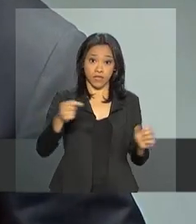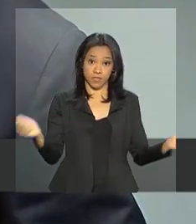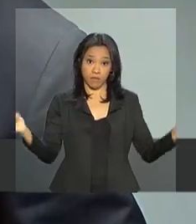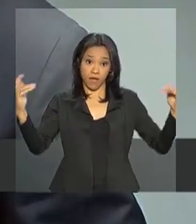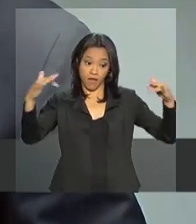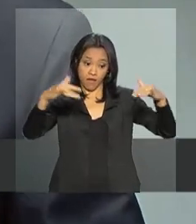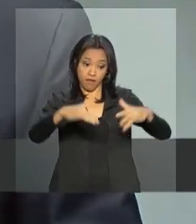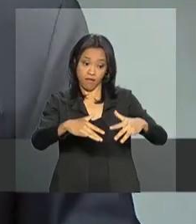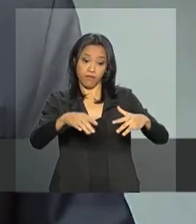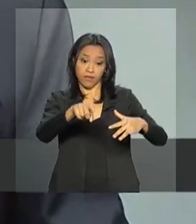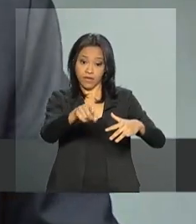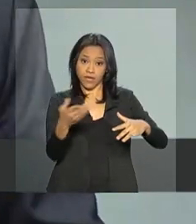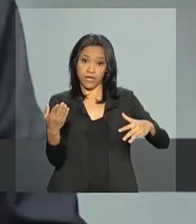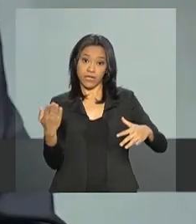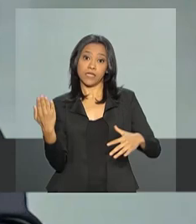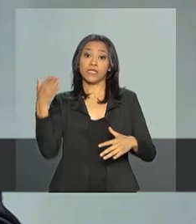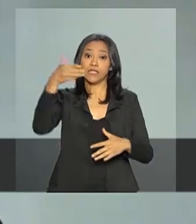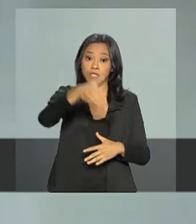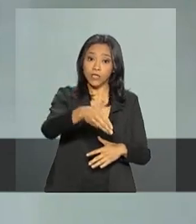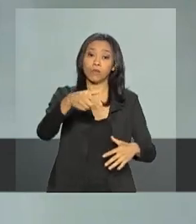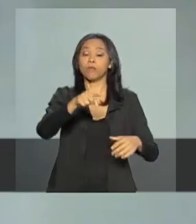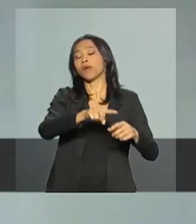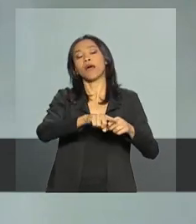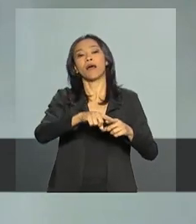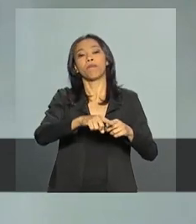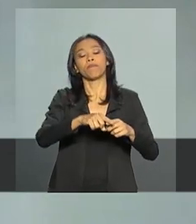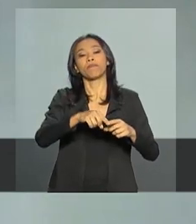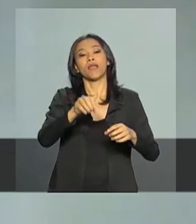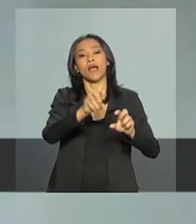E, vindo para a Assembleia Constituinte,